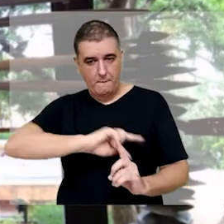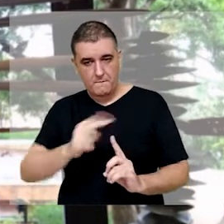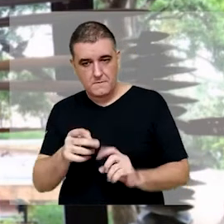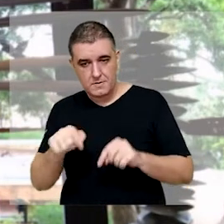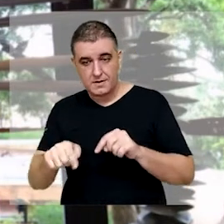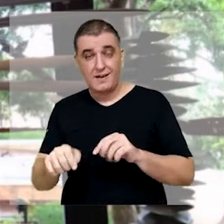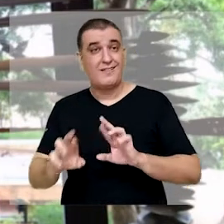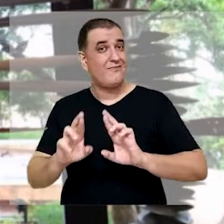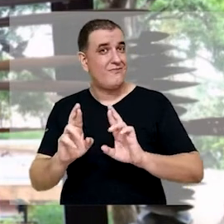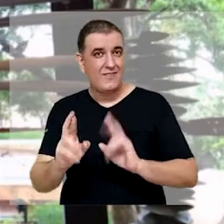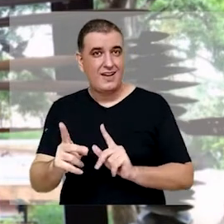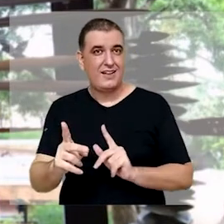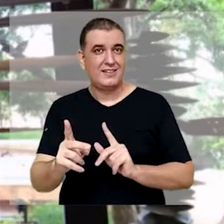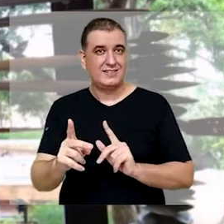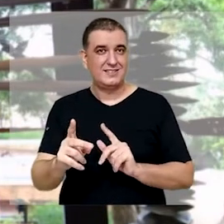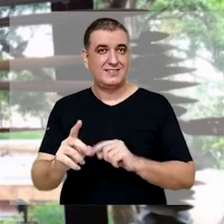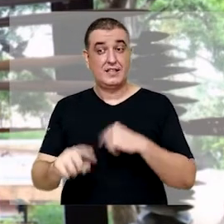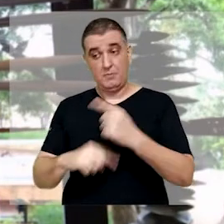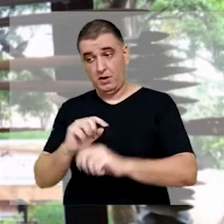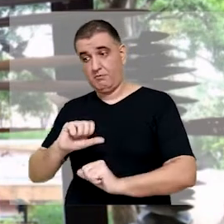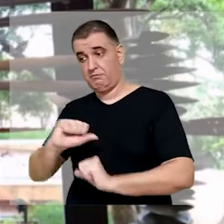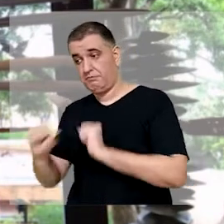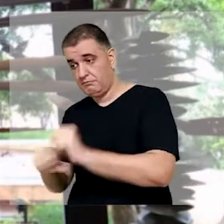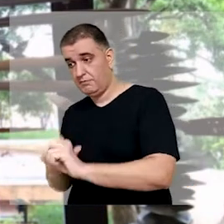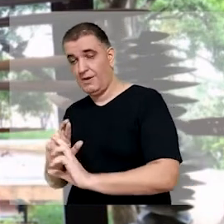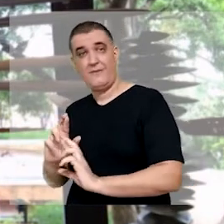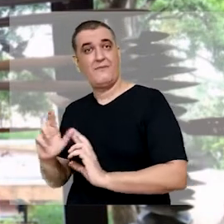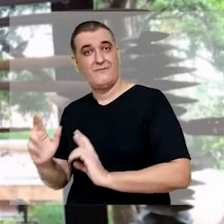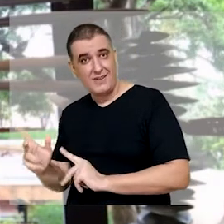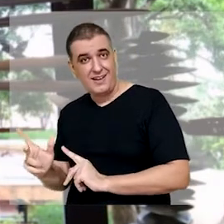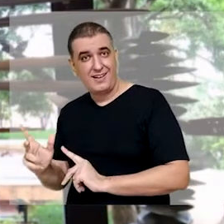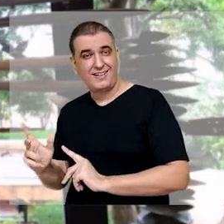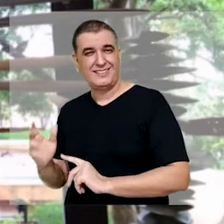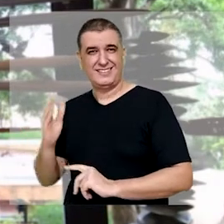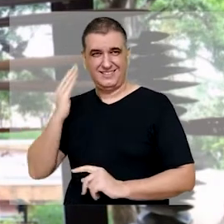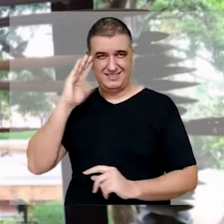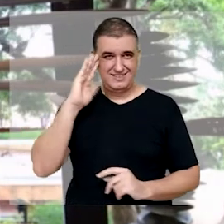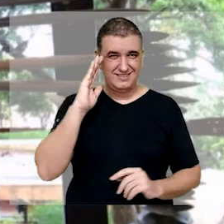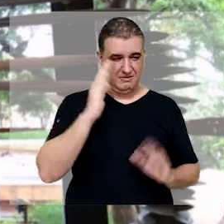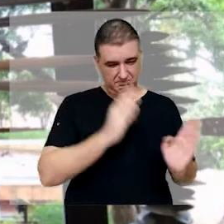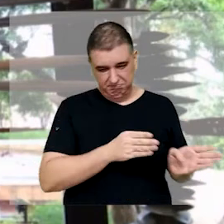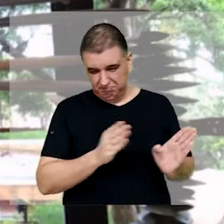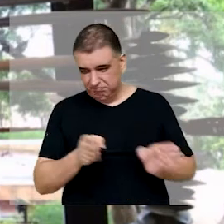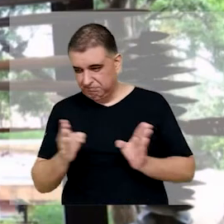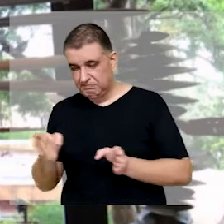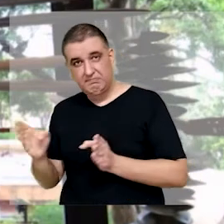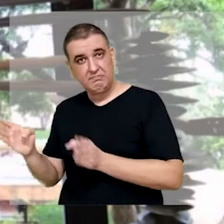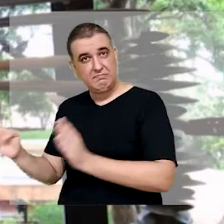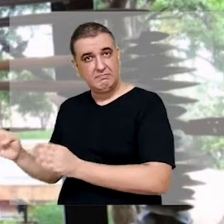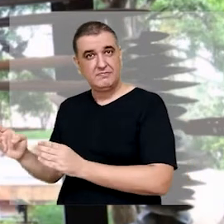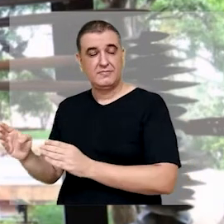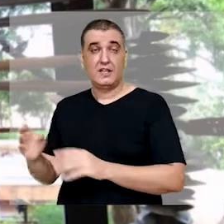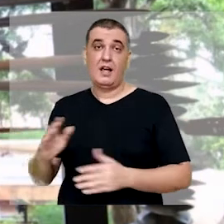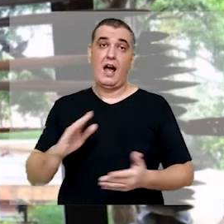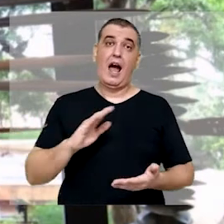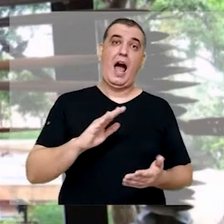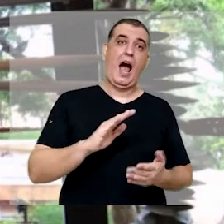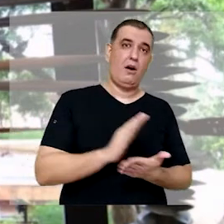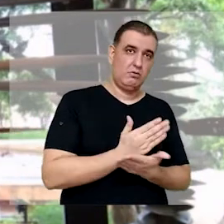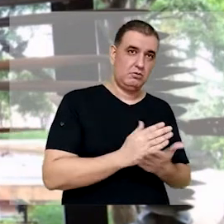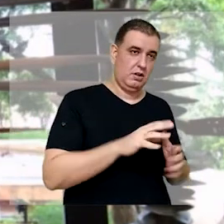uma multiplicação desse módulo. Nessa multiplicação há uma intervenção